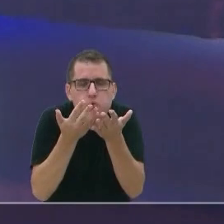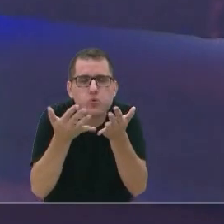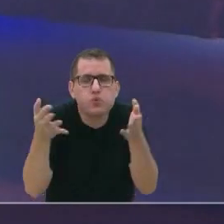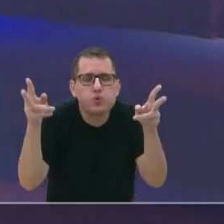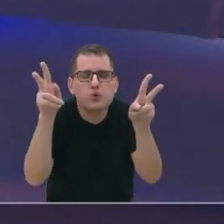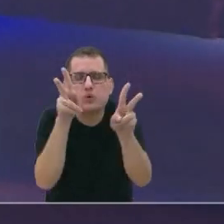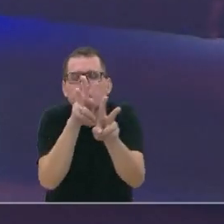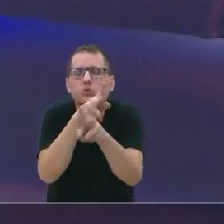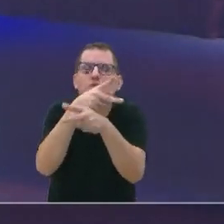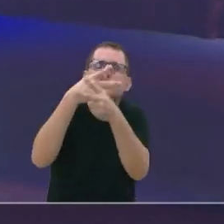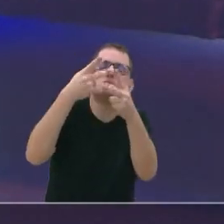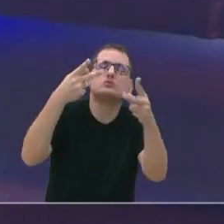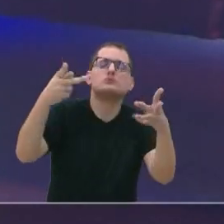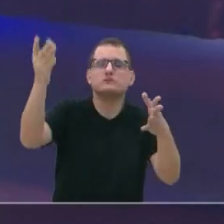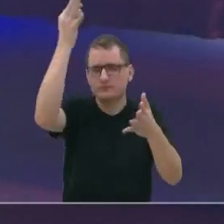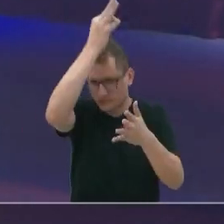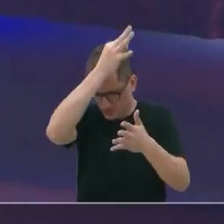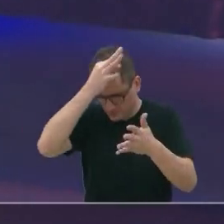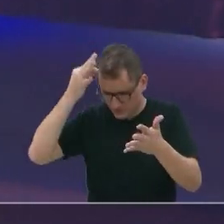sopra